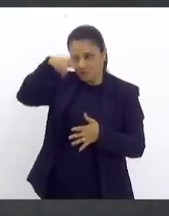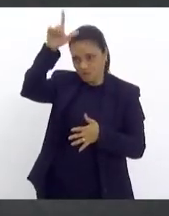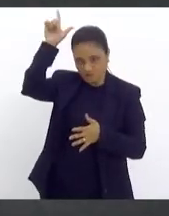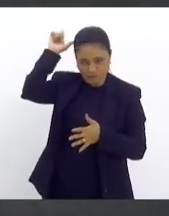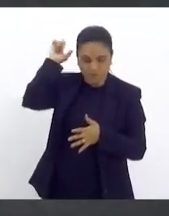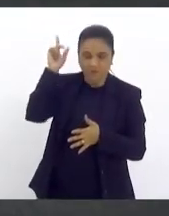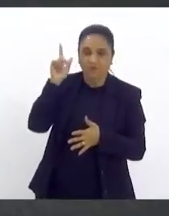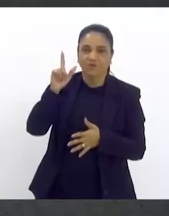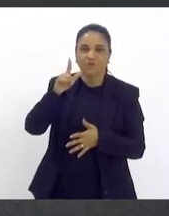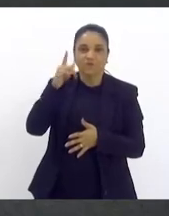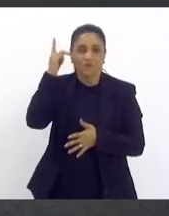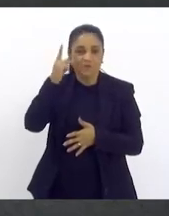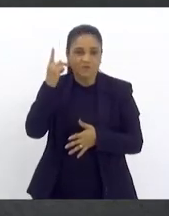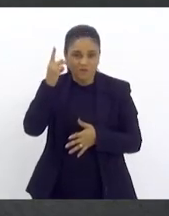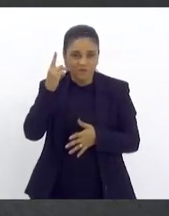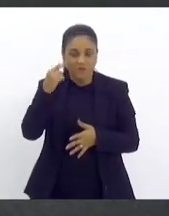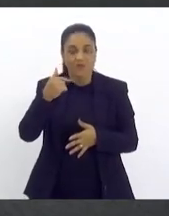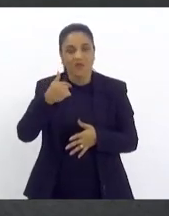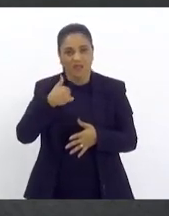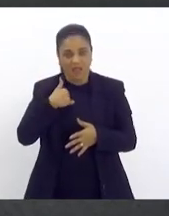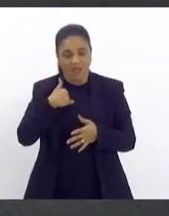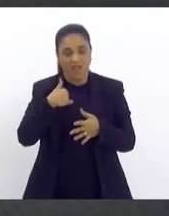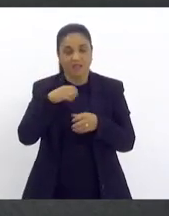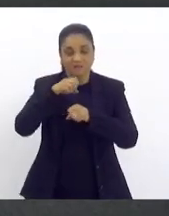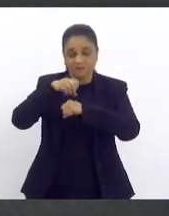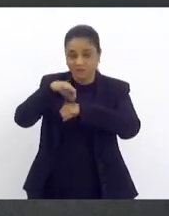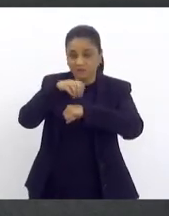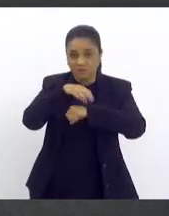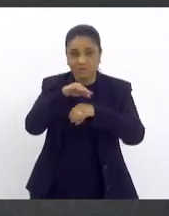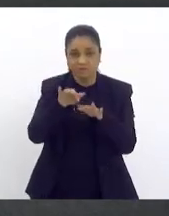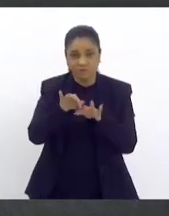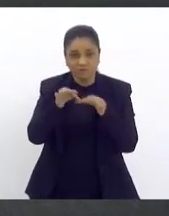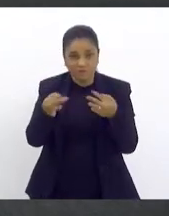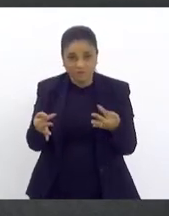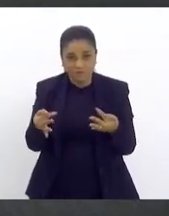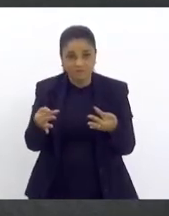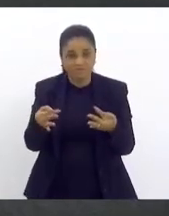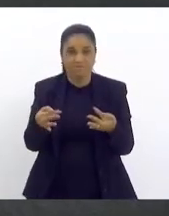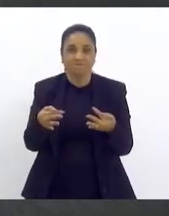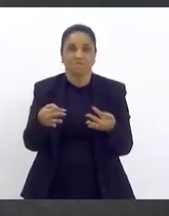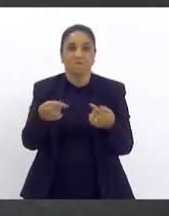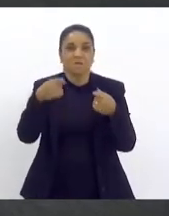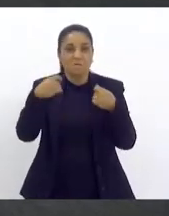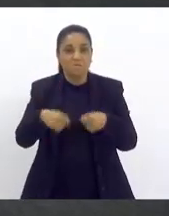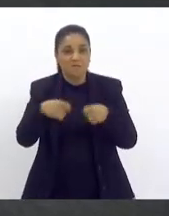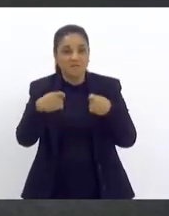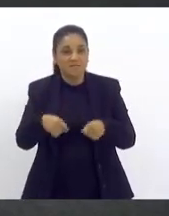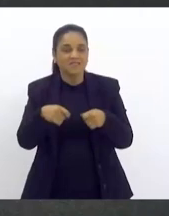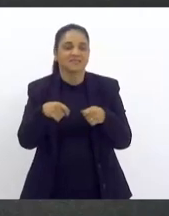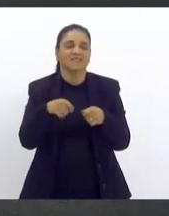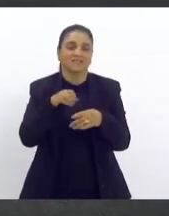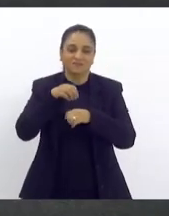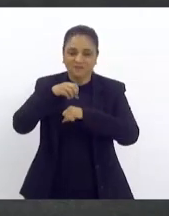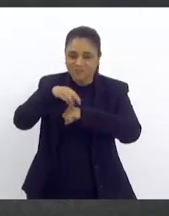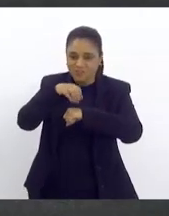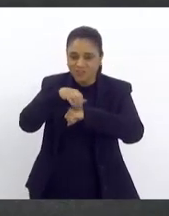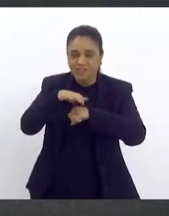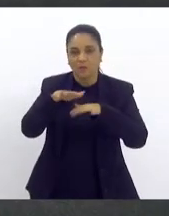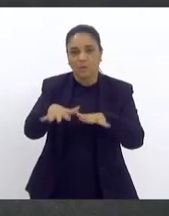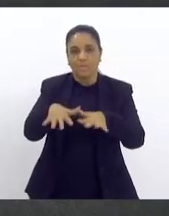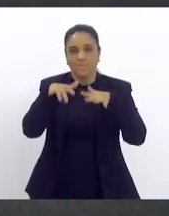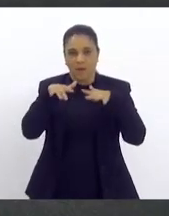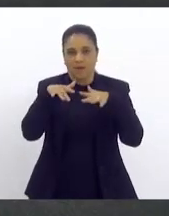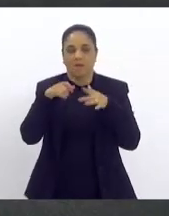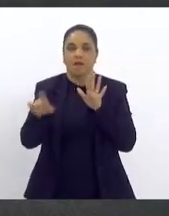mas eu a indicação simples Fica muito simples tem que ser indicação Legislativa Mas algumas coisas